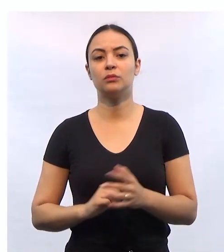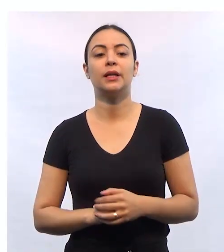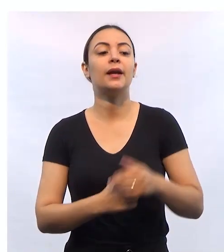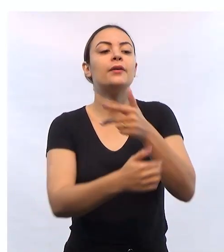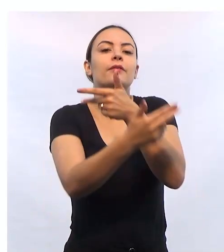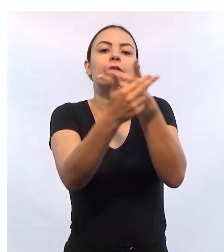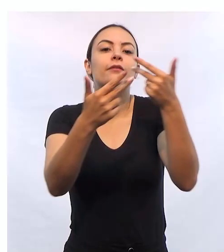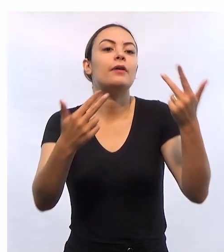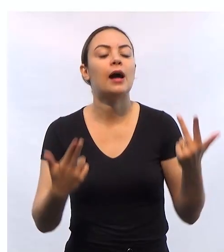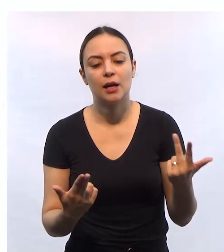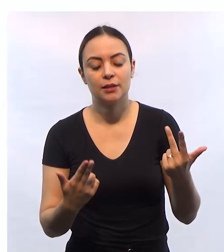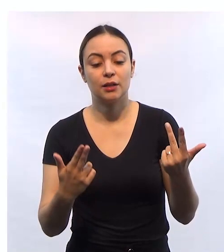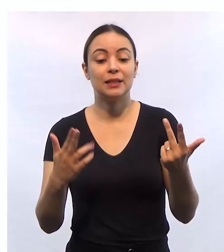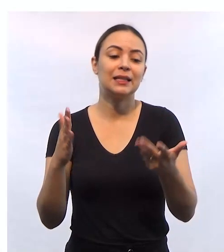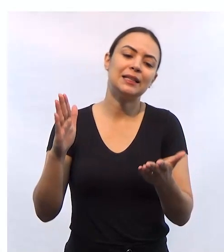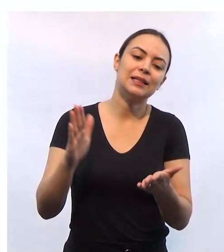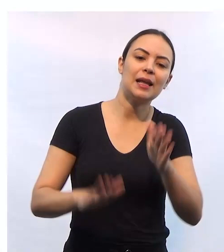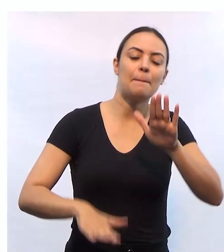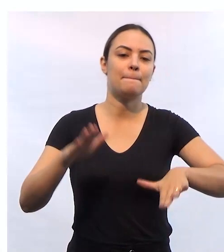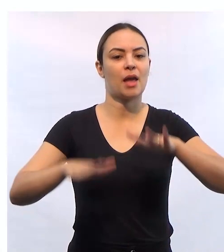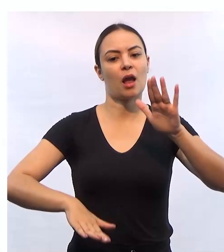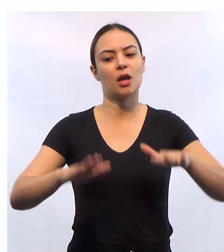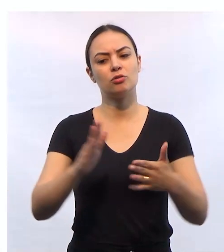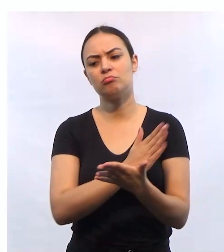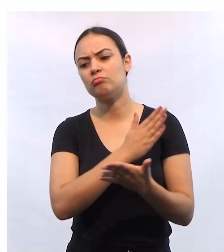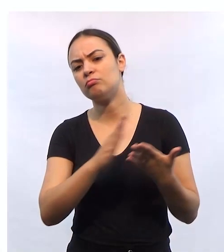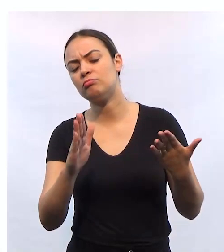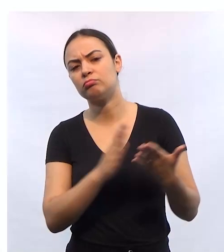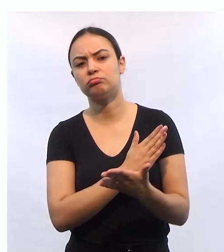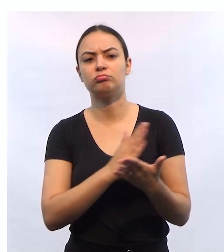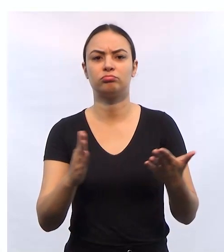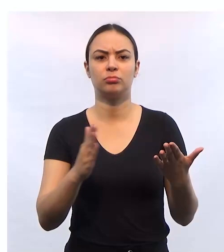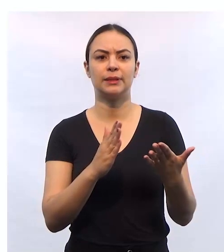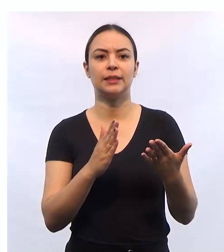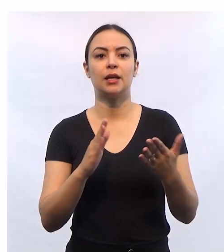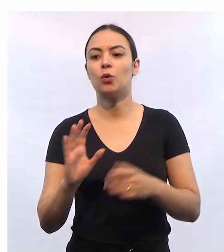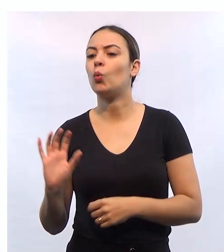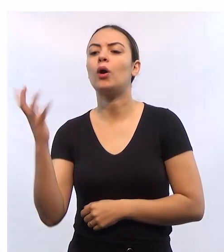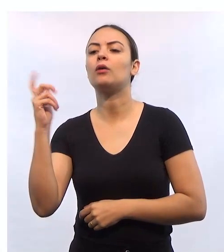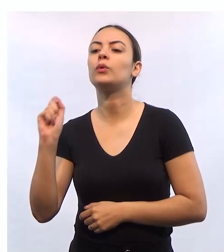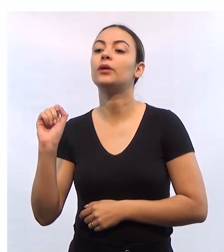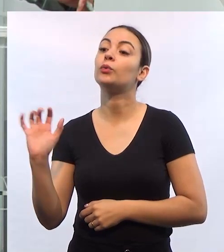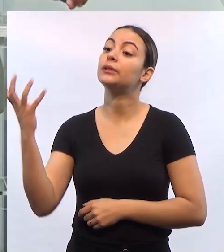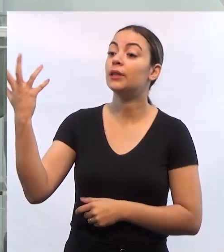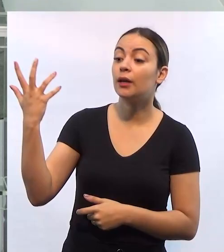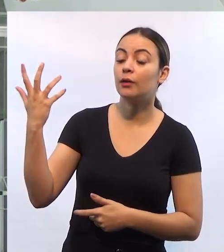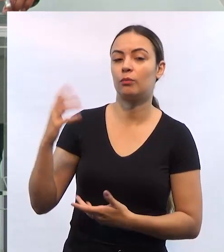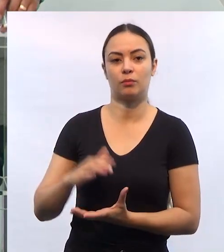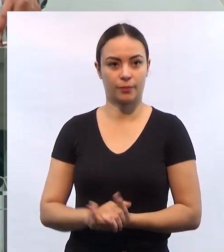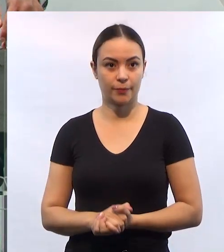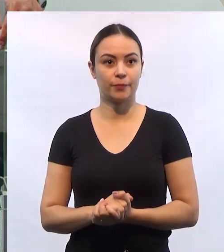escolha da melhor solução depende de cada caso ou das contingências. É aquela história.